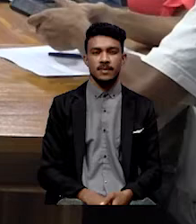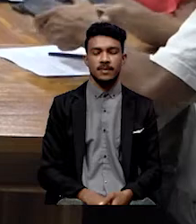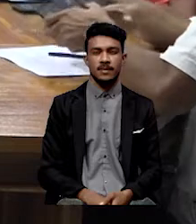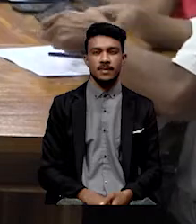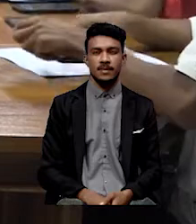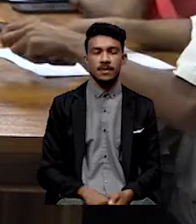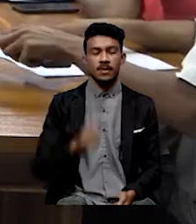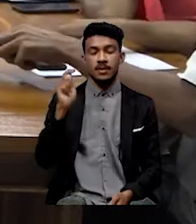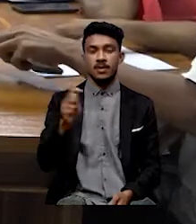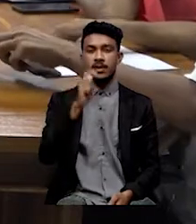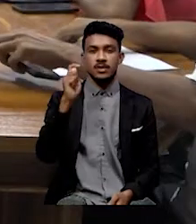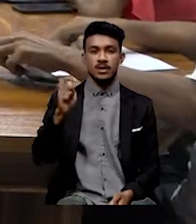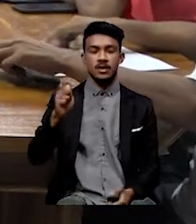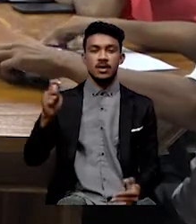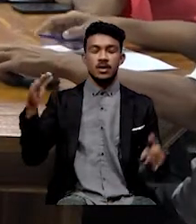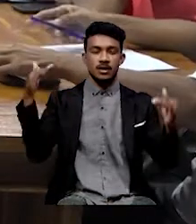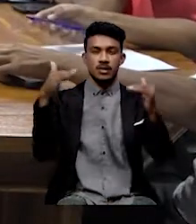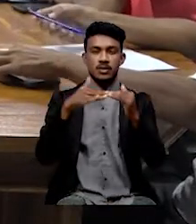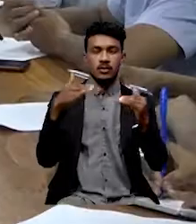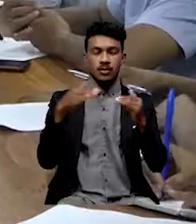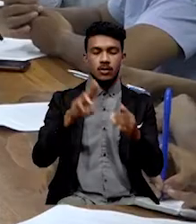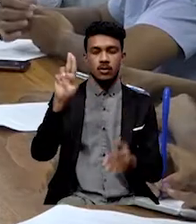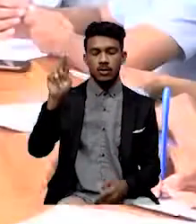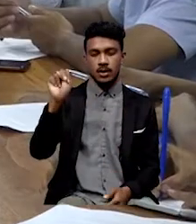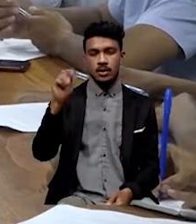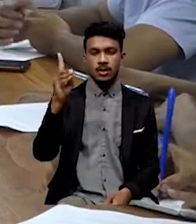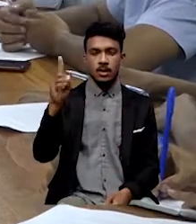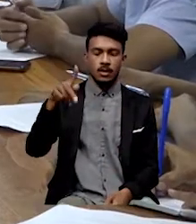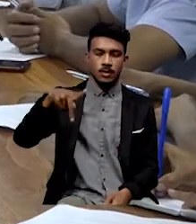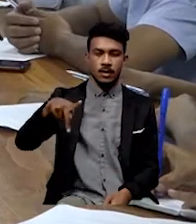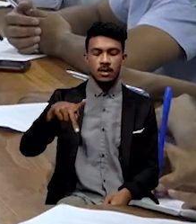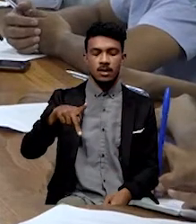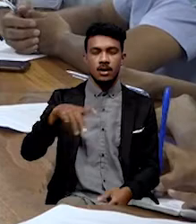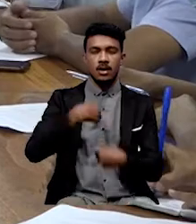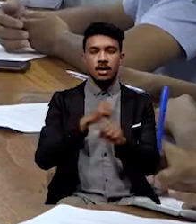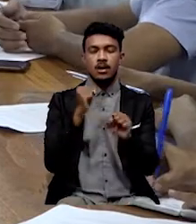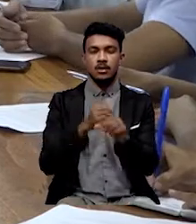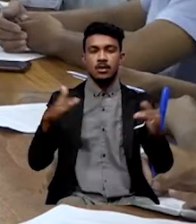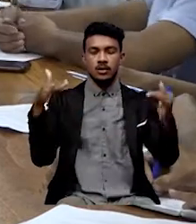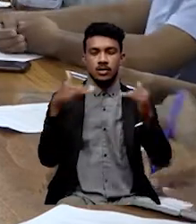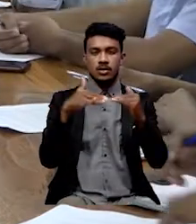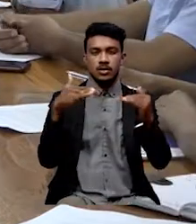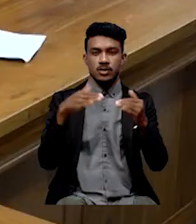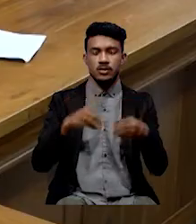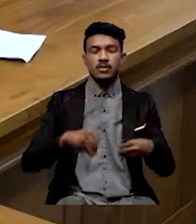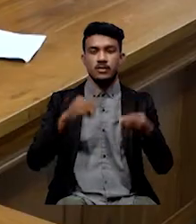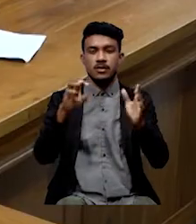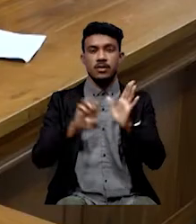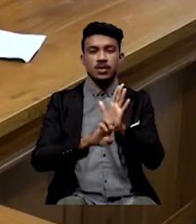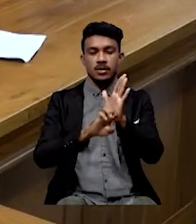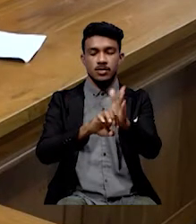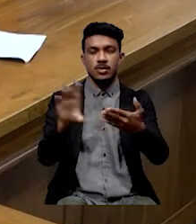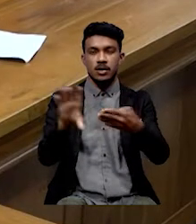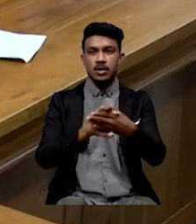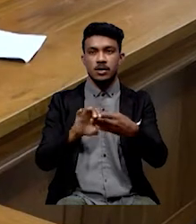Terça semana, o Conselho de Imprensa e United Nations Development Program, que é UNDP, fará o lançamento de Mata Dalang reportagem eleitoral